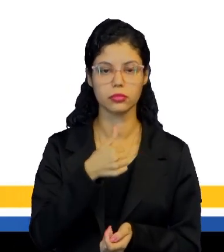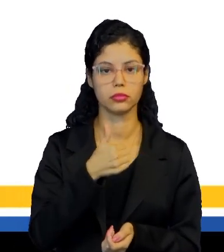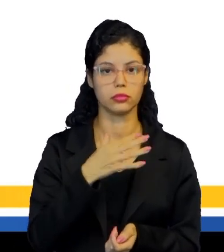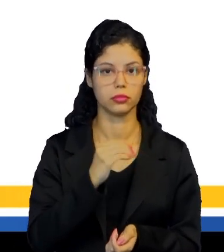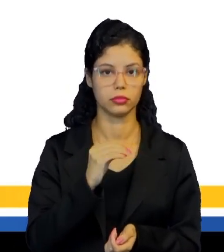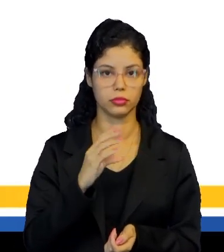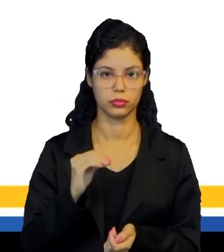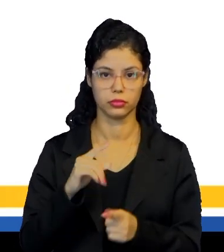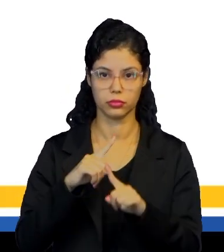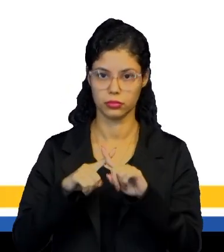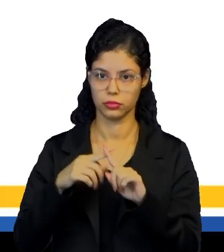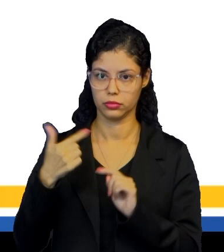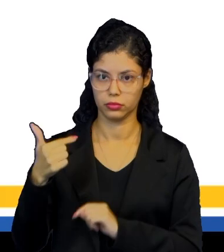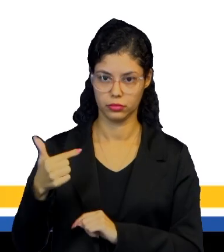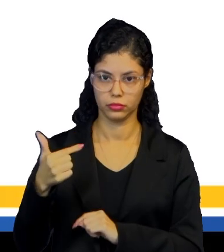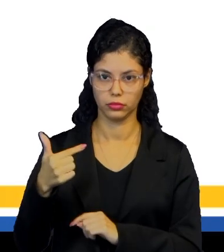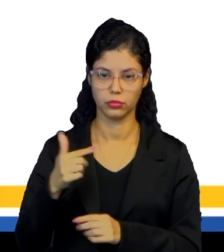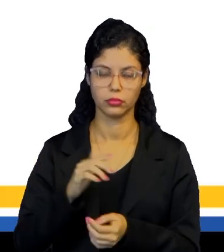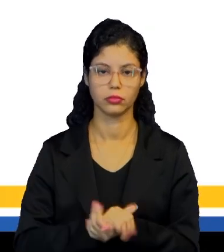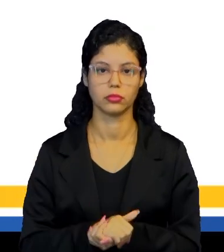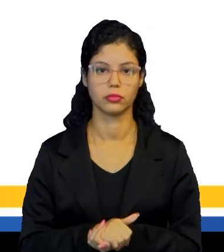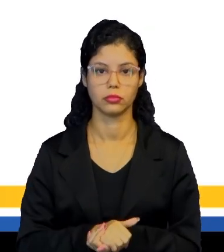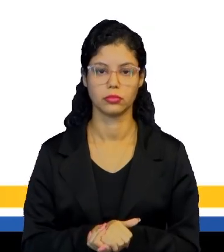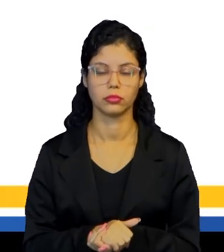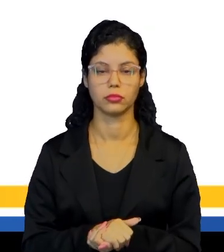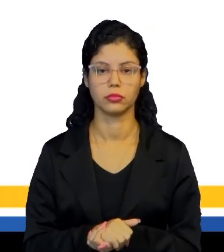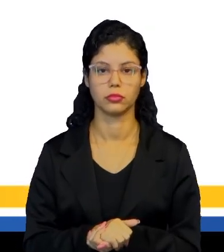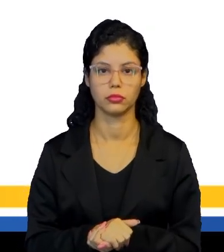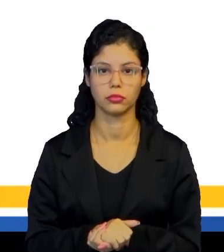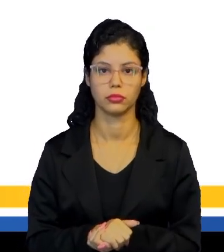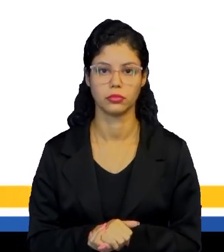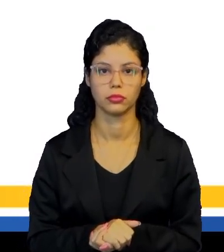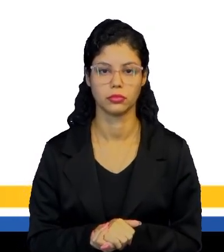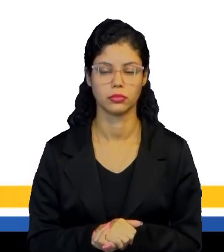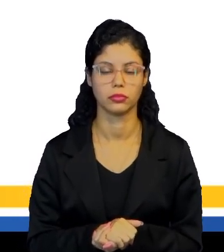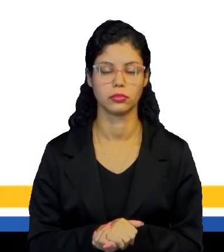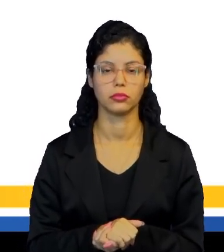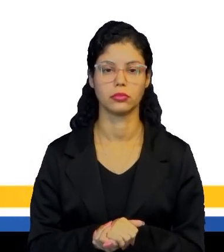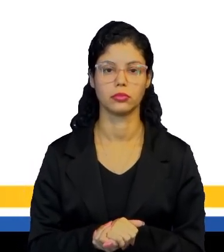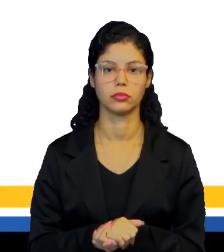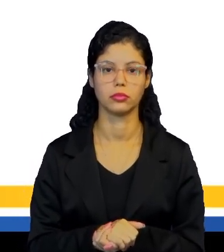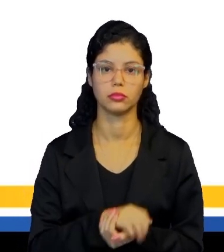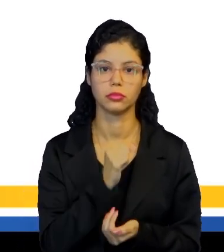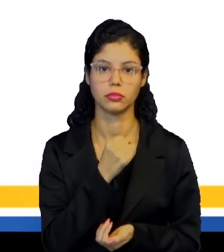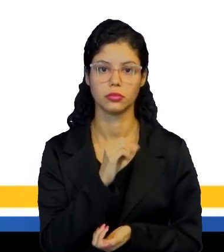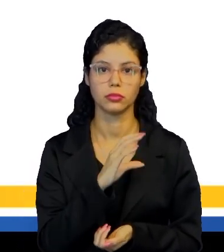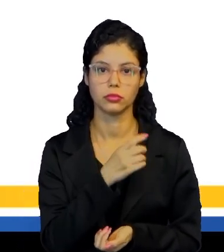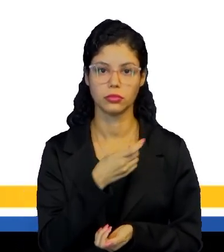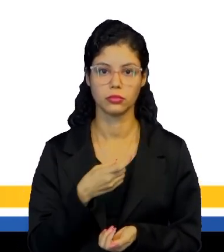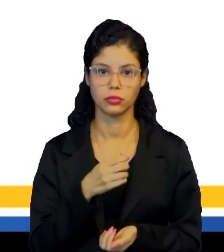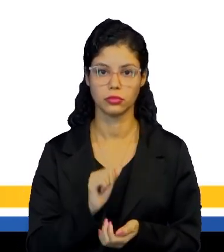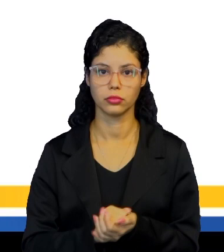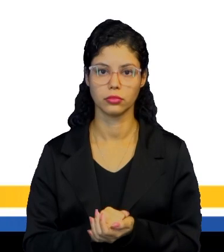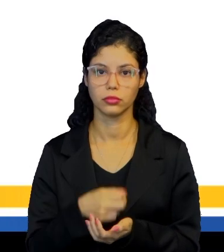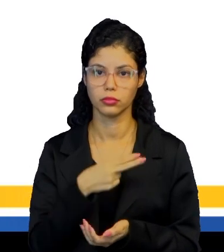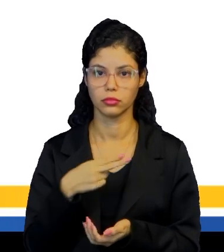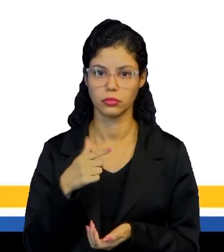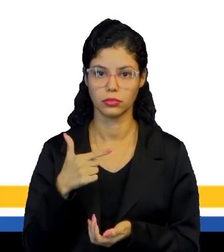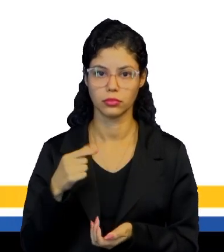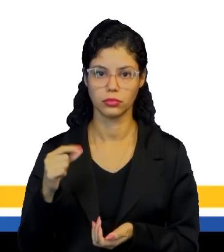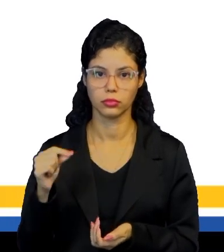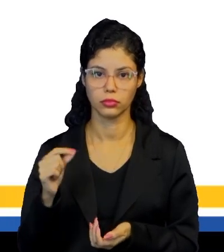80x tá a multiplicação que a 80 x = 100 vezes 2 80 x =